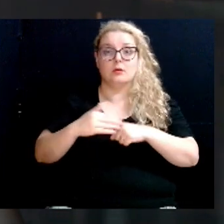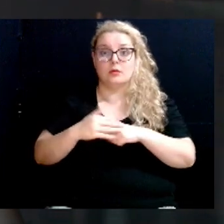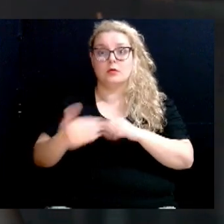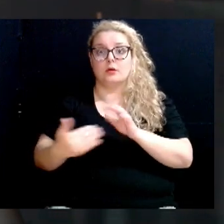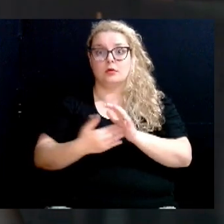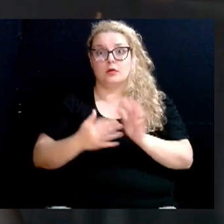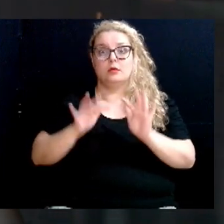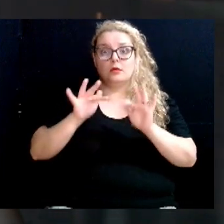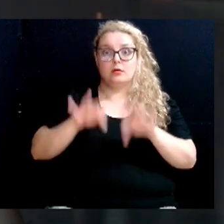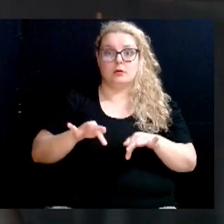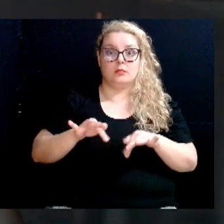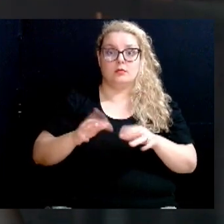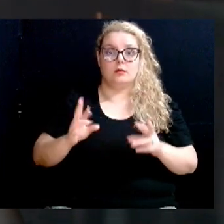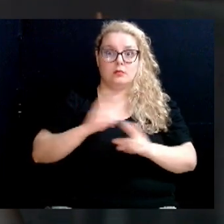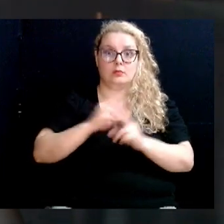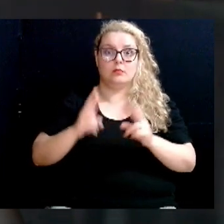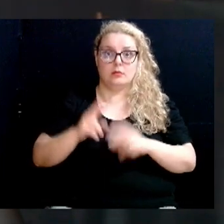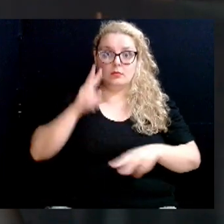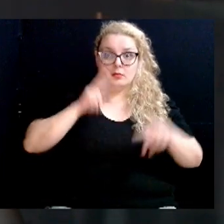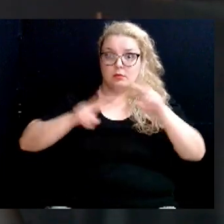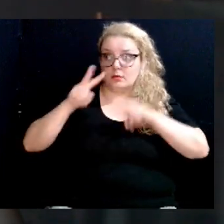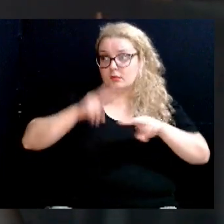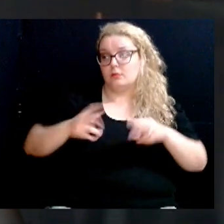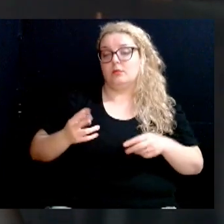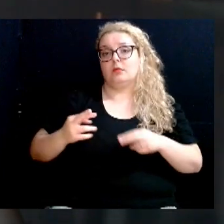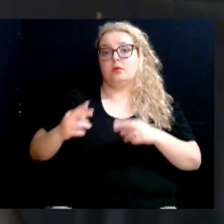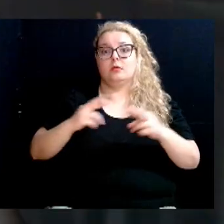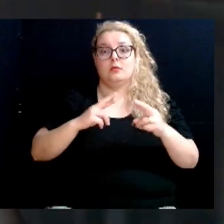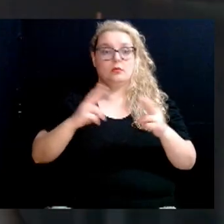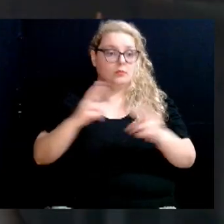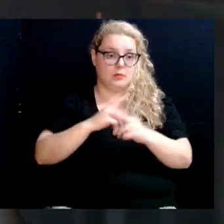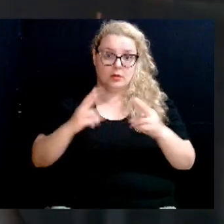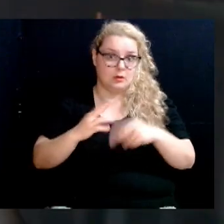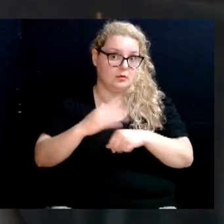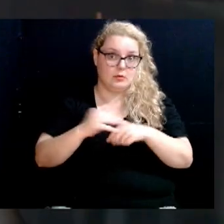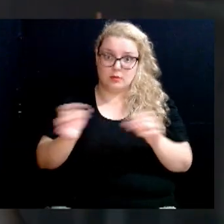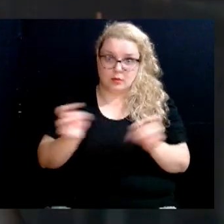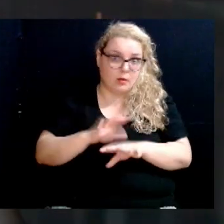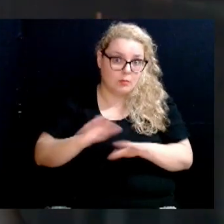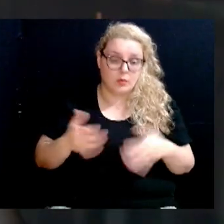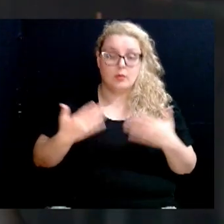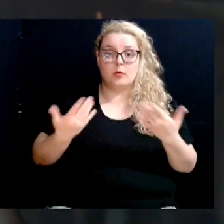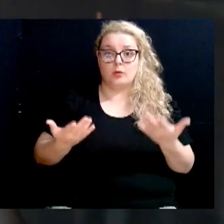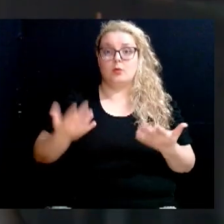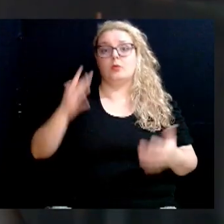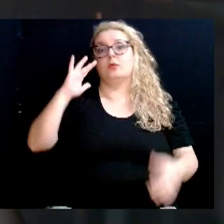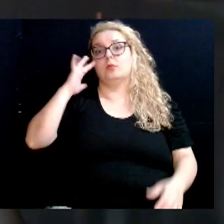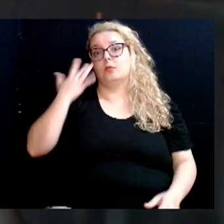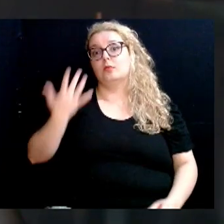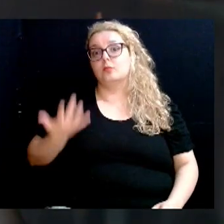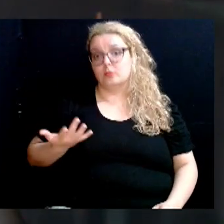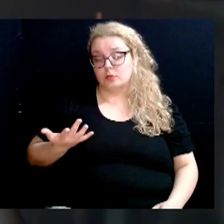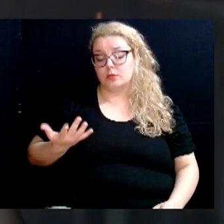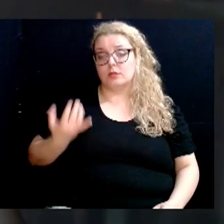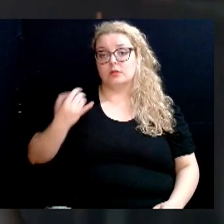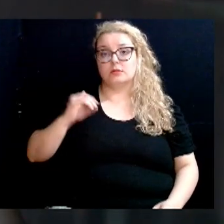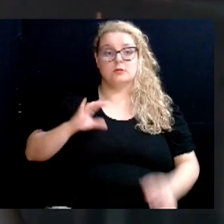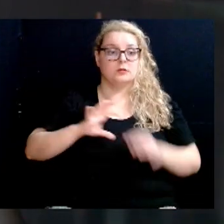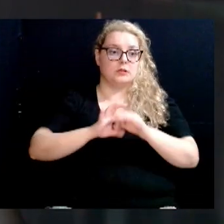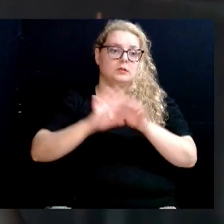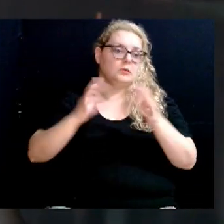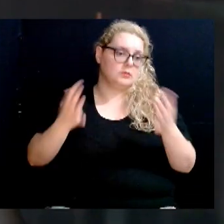relação, a gente precisa olhar essa relação com carinho. Ponto final. A questão que eu acho que, né, se for pra gente deixar aqui